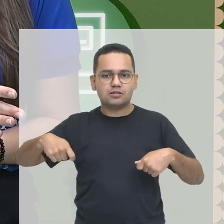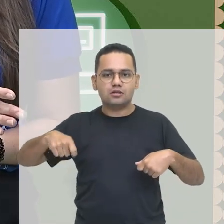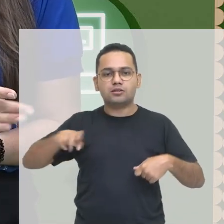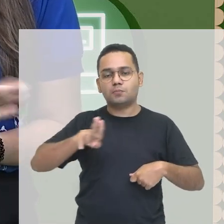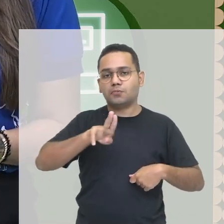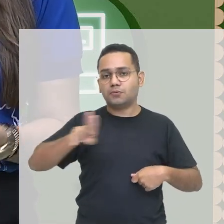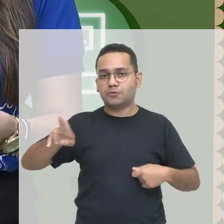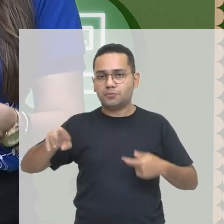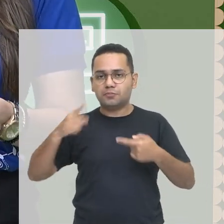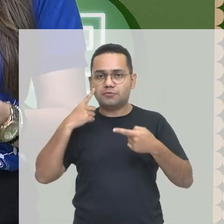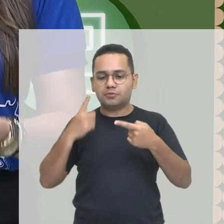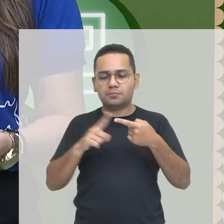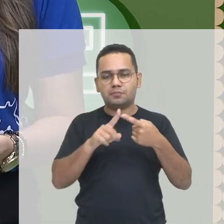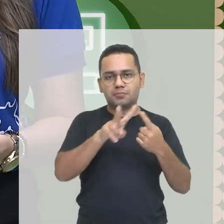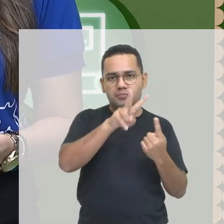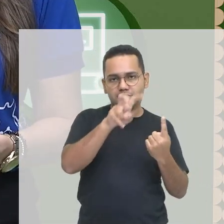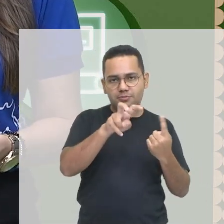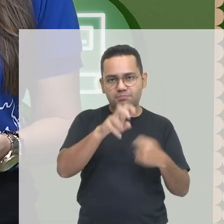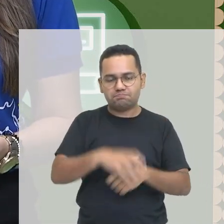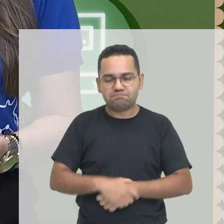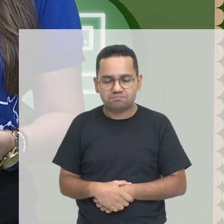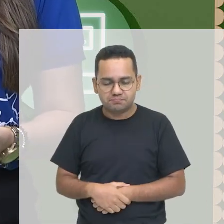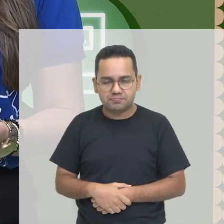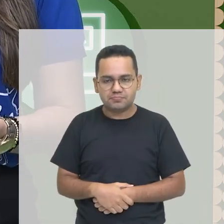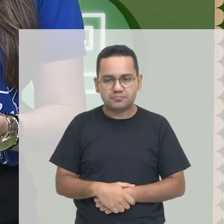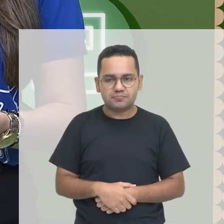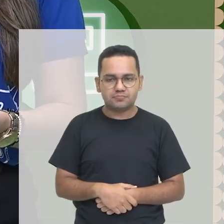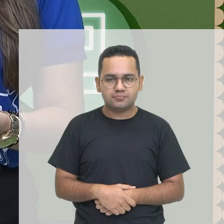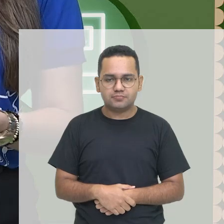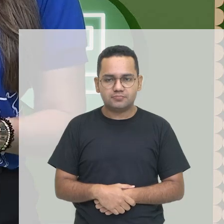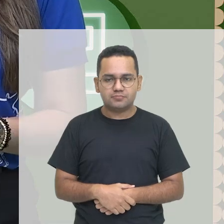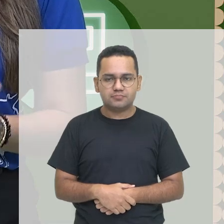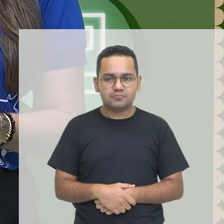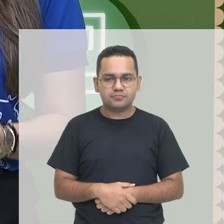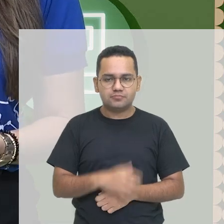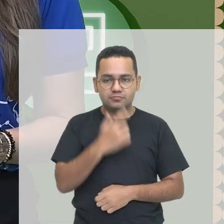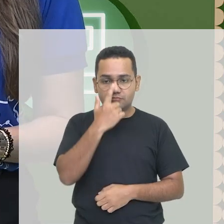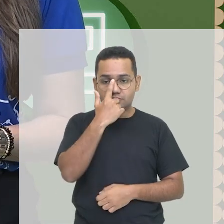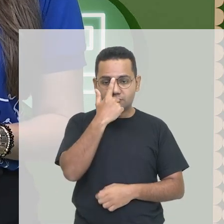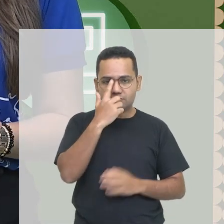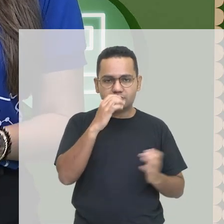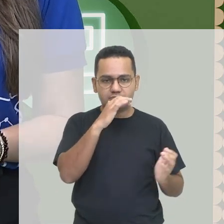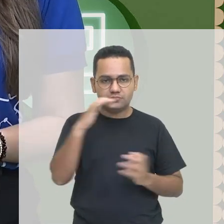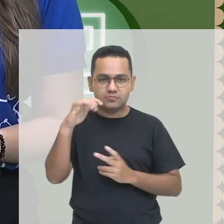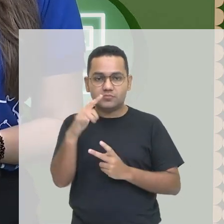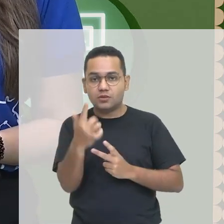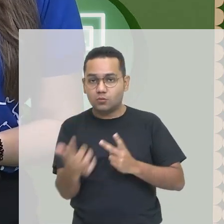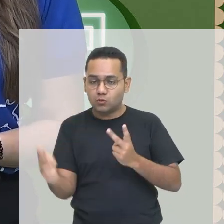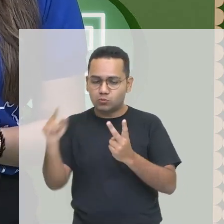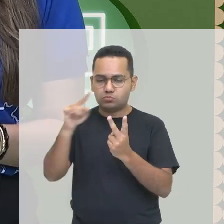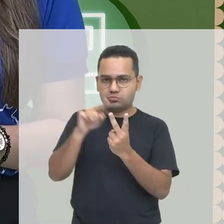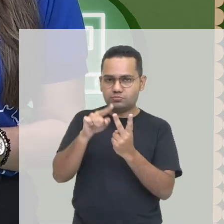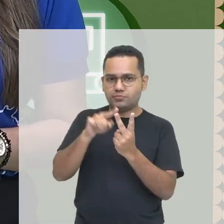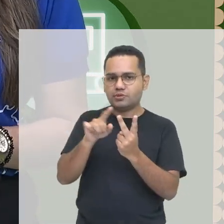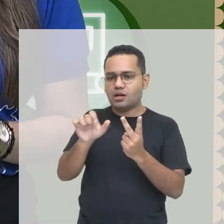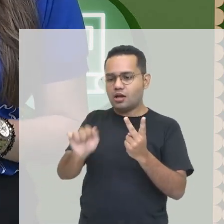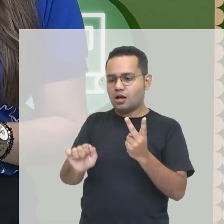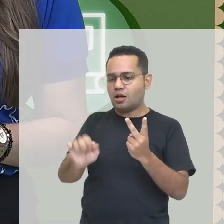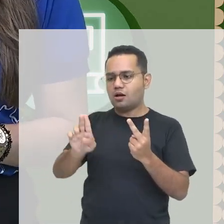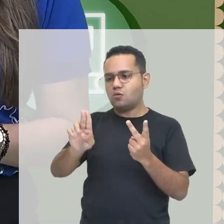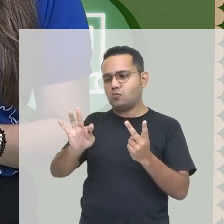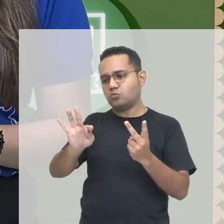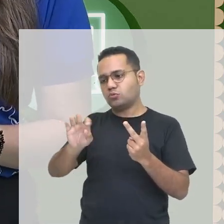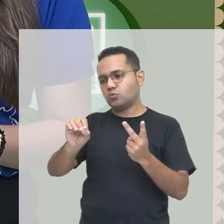de seres heterotróficos. Os seres autotróficos, e aqui a